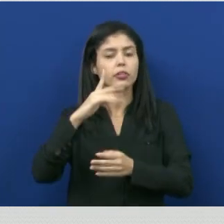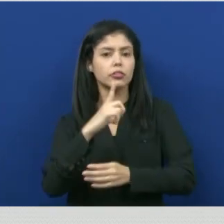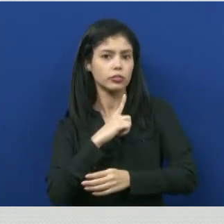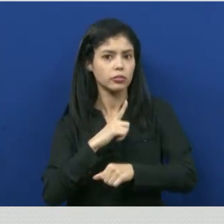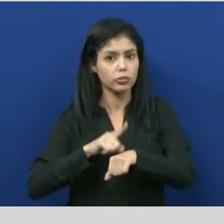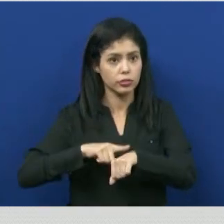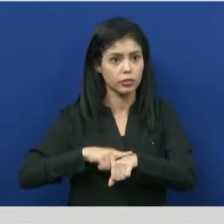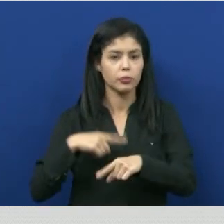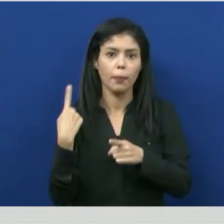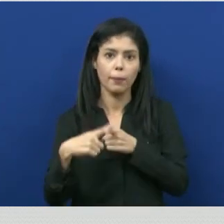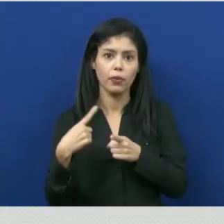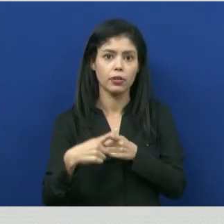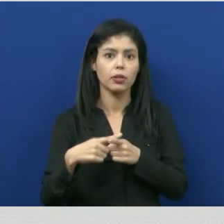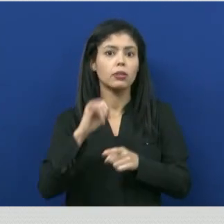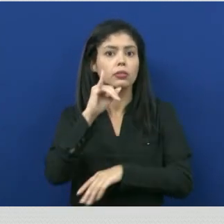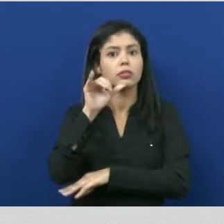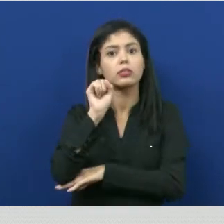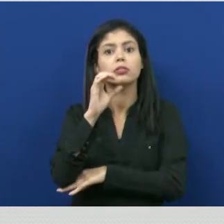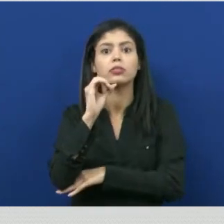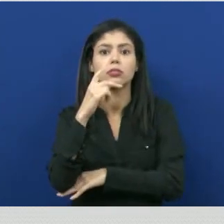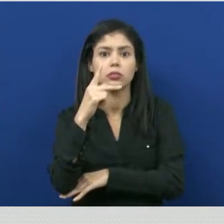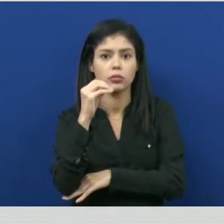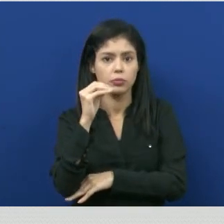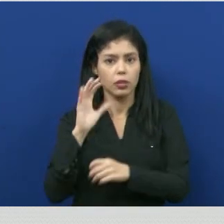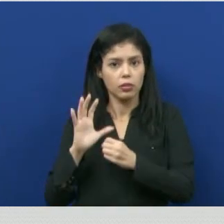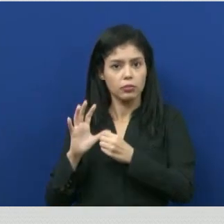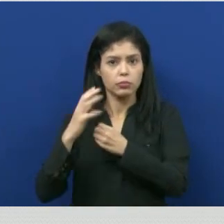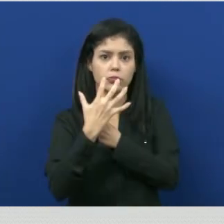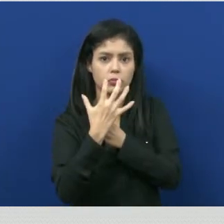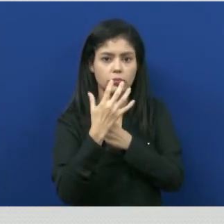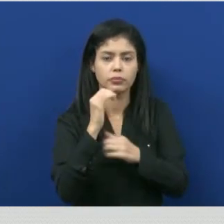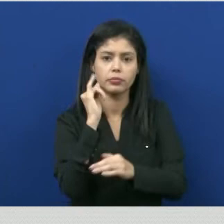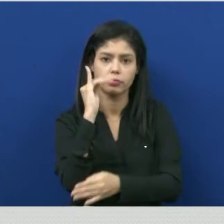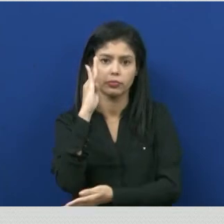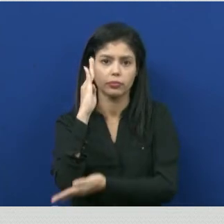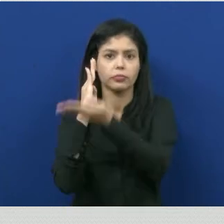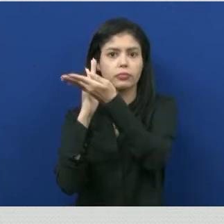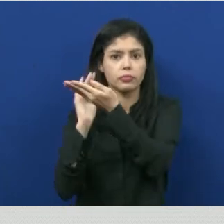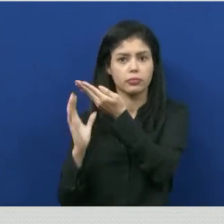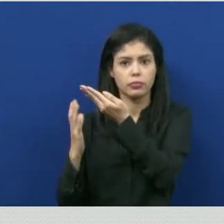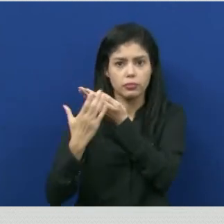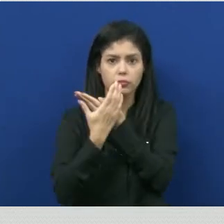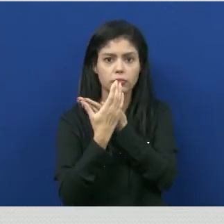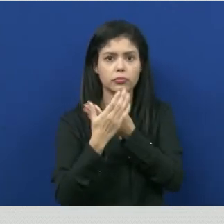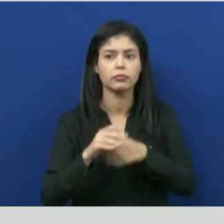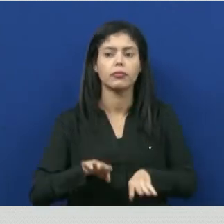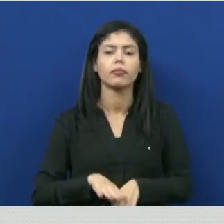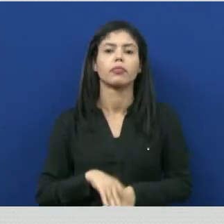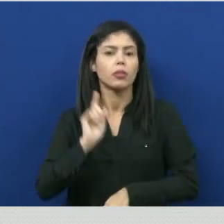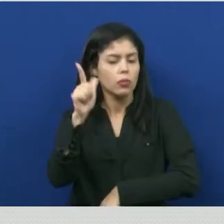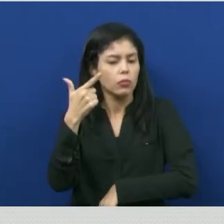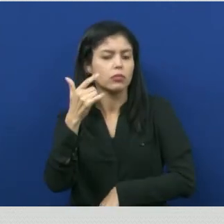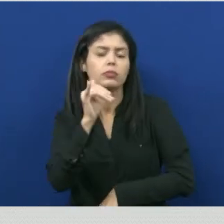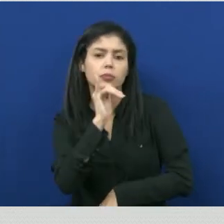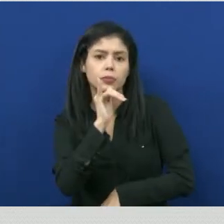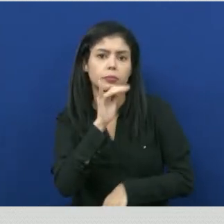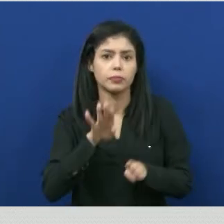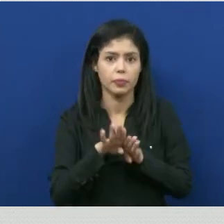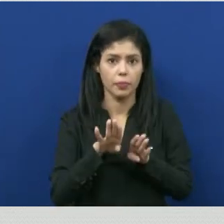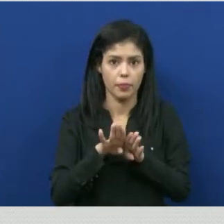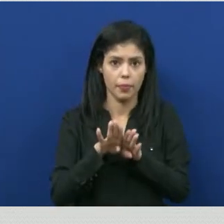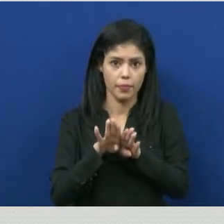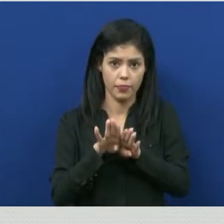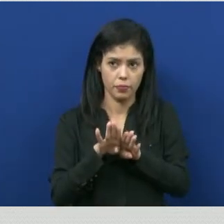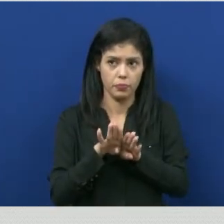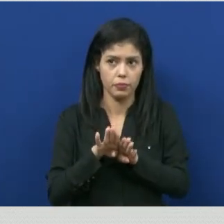porque o isopor ele é um exemplo de isolante térmico. Outro exemplo que nós podemos citar são